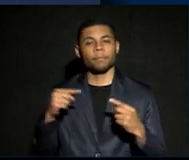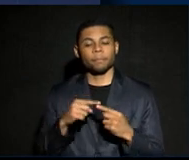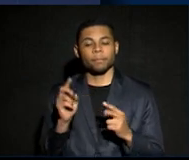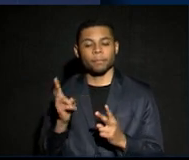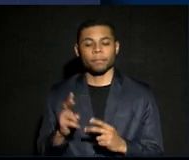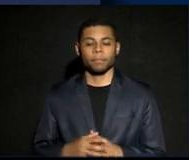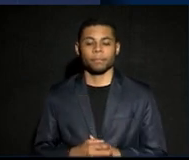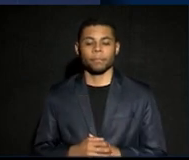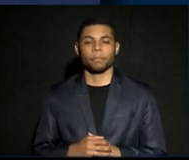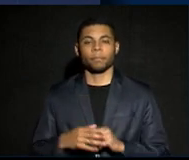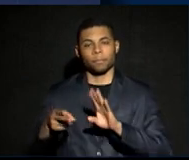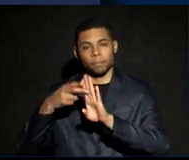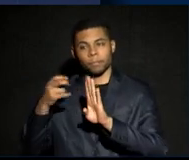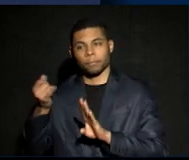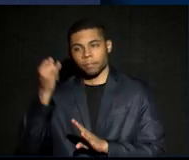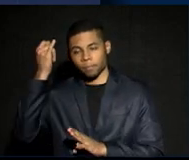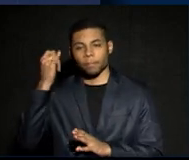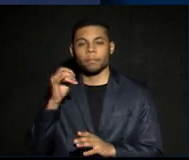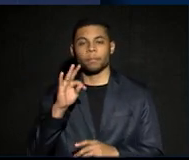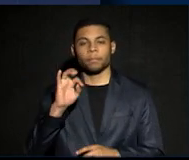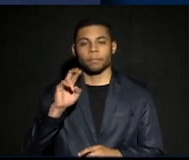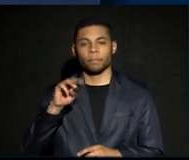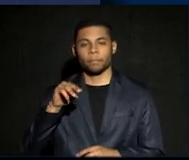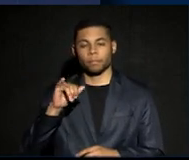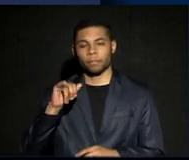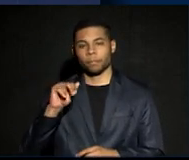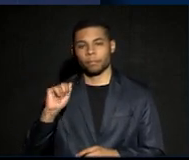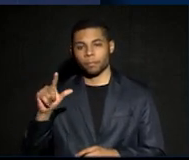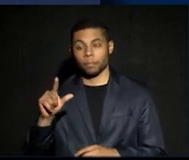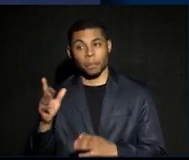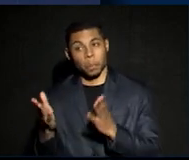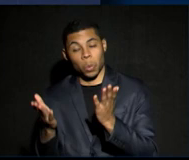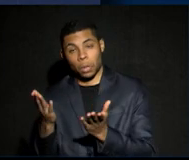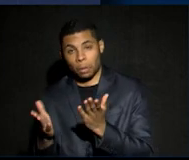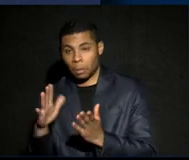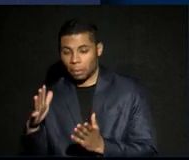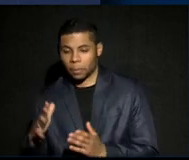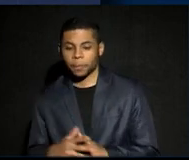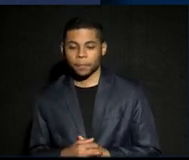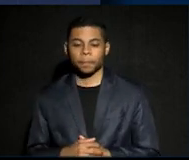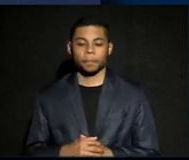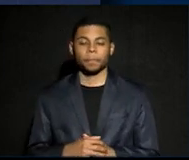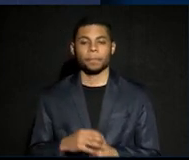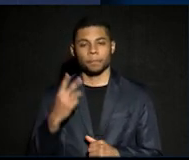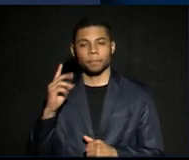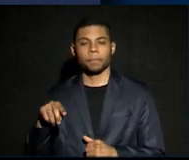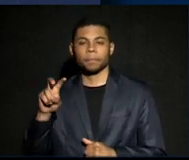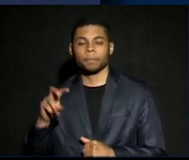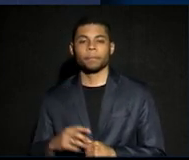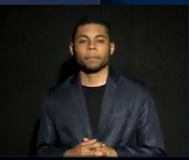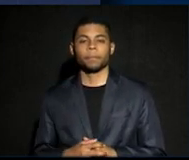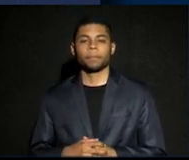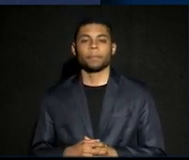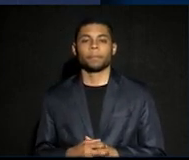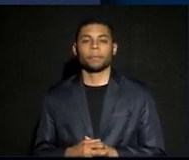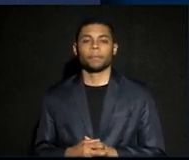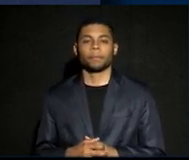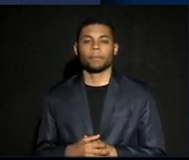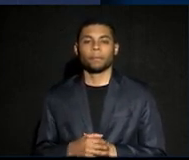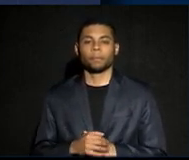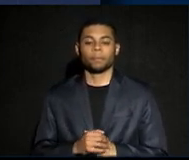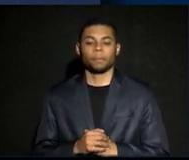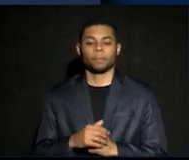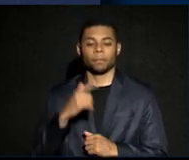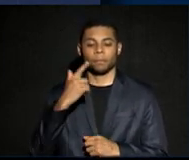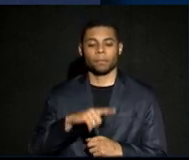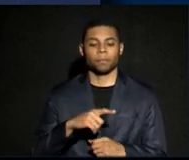uma combinação de taxa de juros terminal terminar moderadas em 3,5 é uma